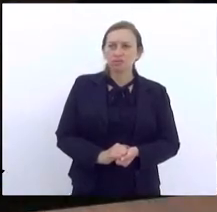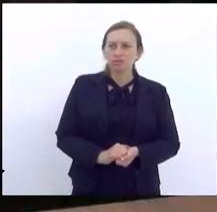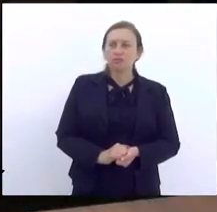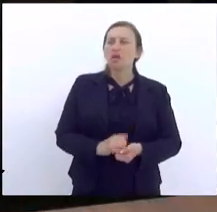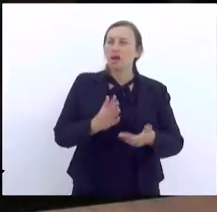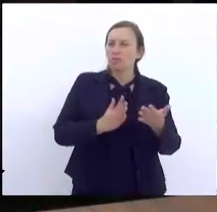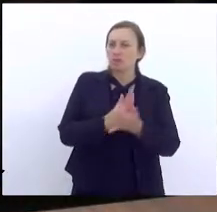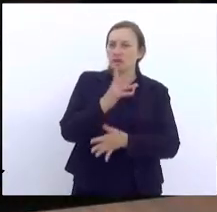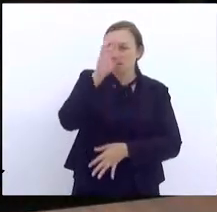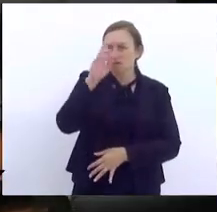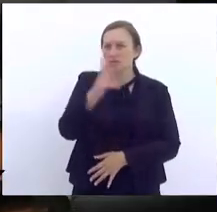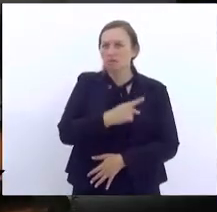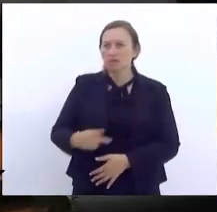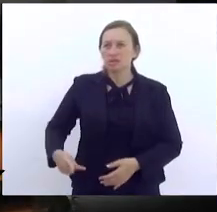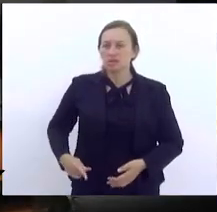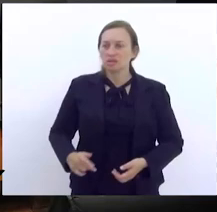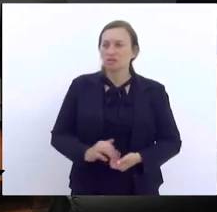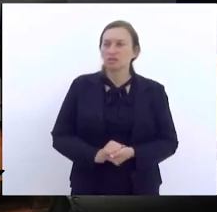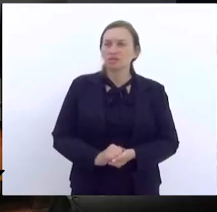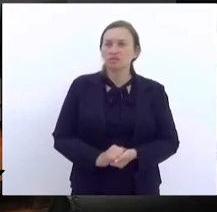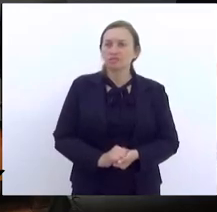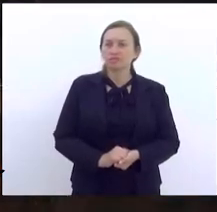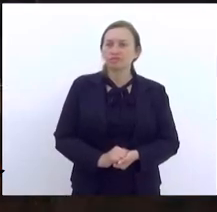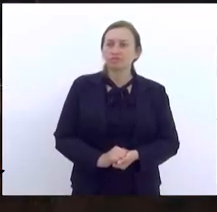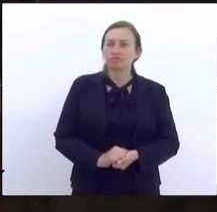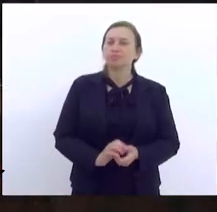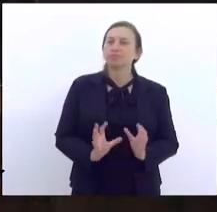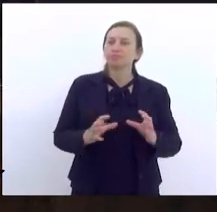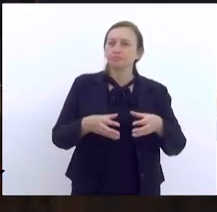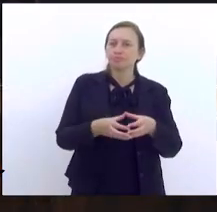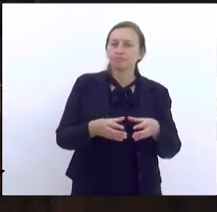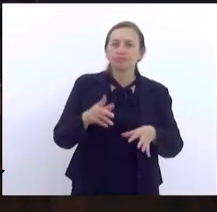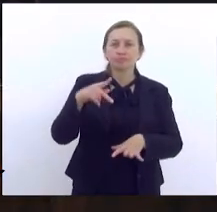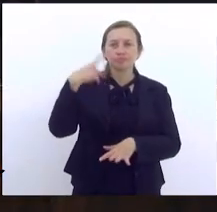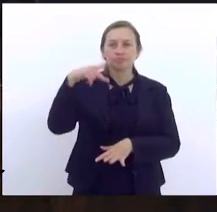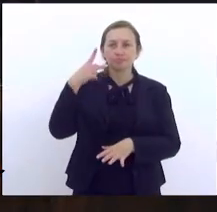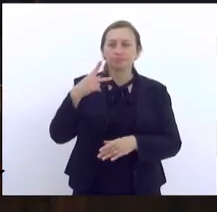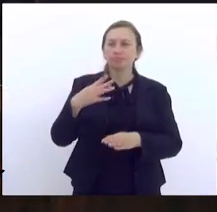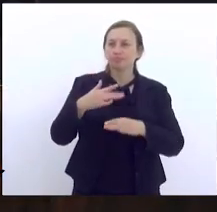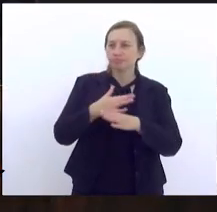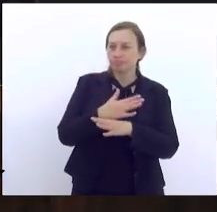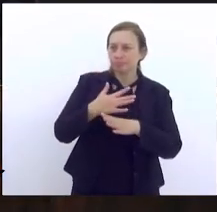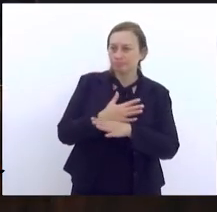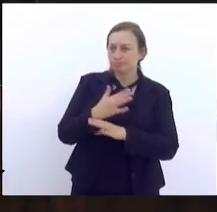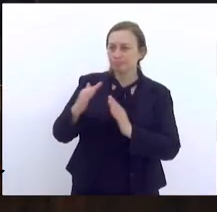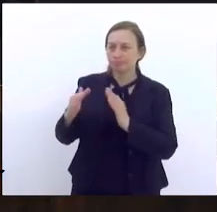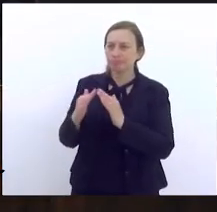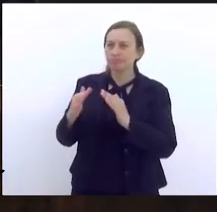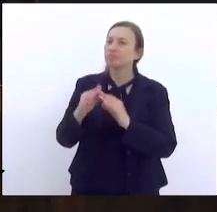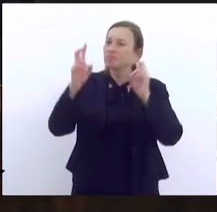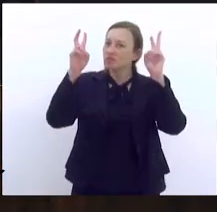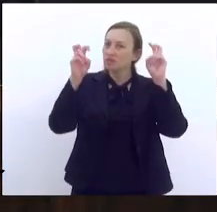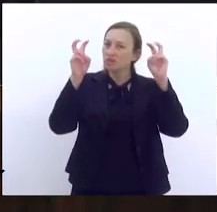senhora presidente pela comissão de política Urbana habitação e